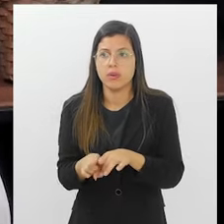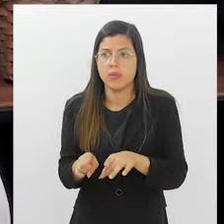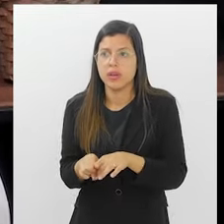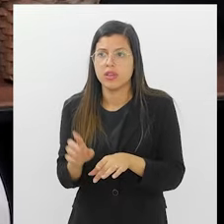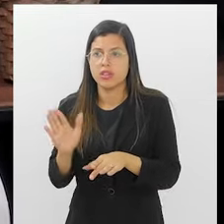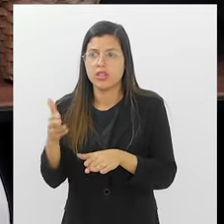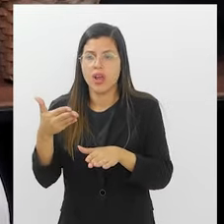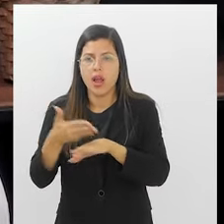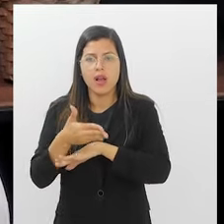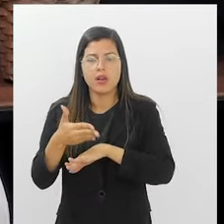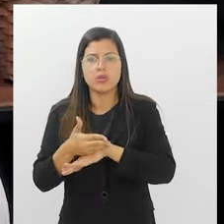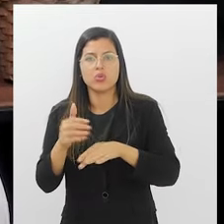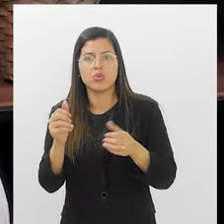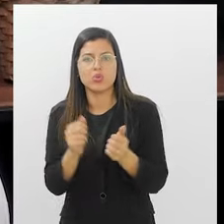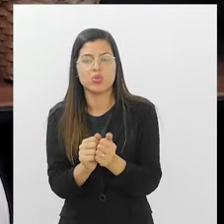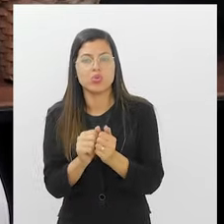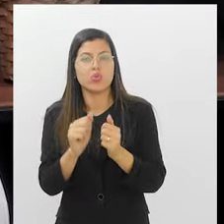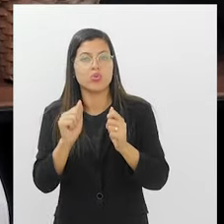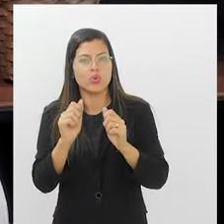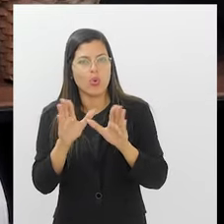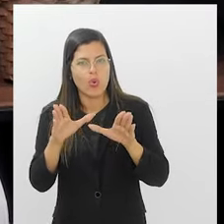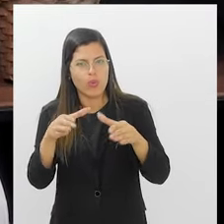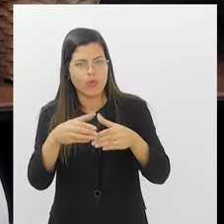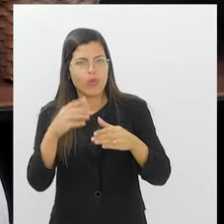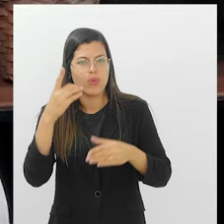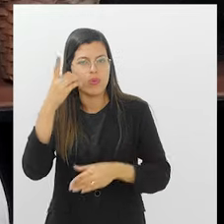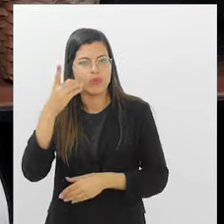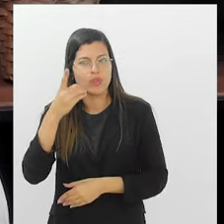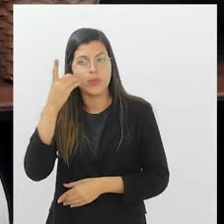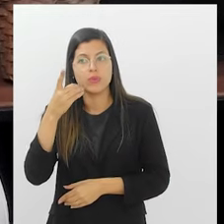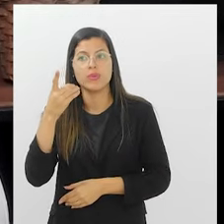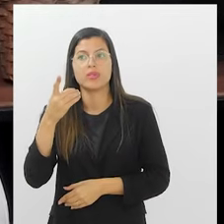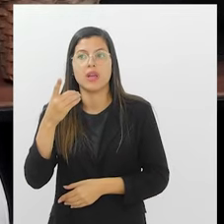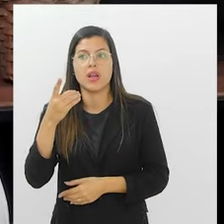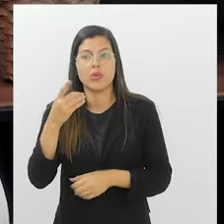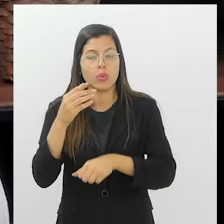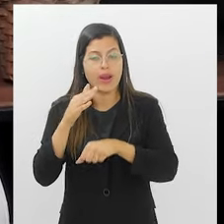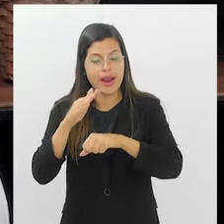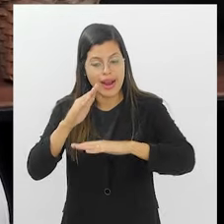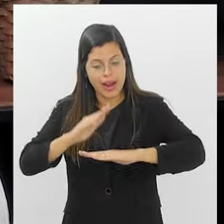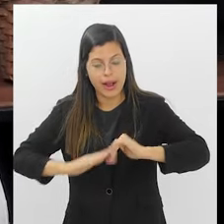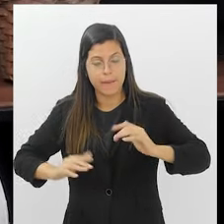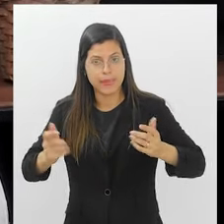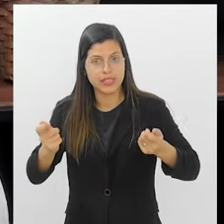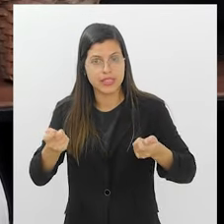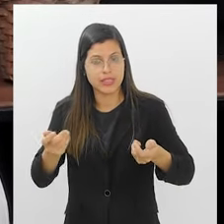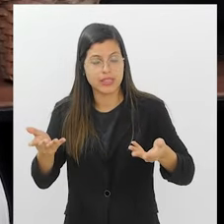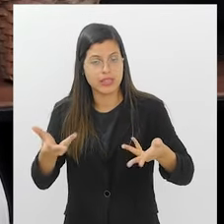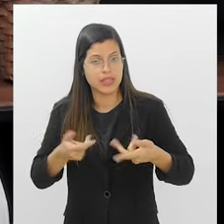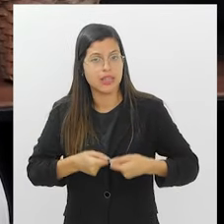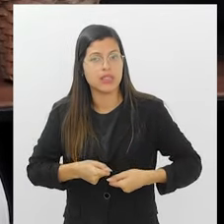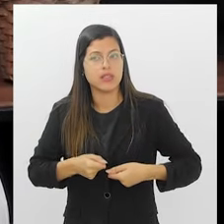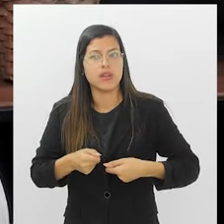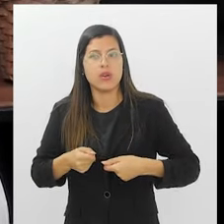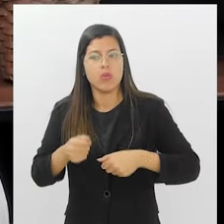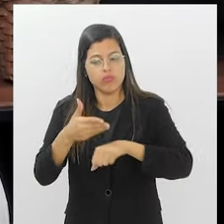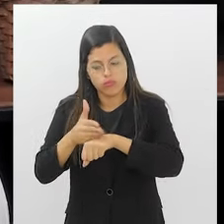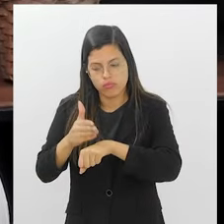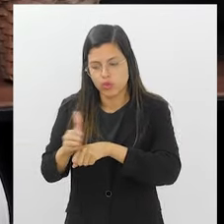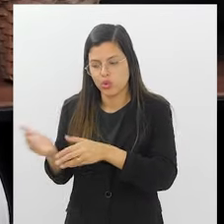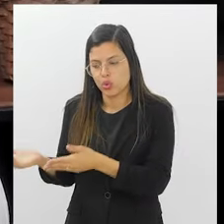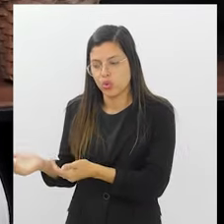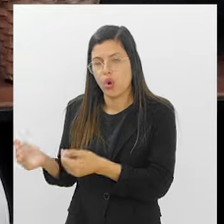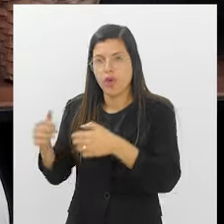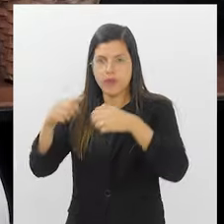participou junto com o parlamento, junto com a frente parlamentar, para a capacitação e a inclusão de jovens